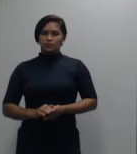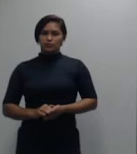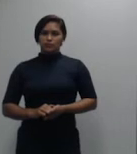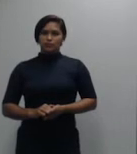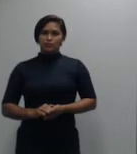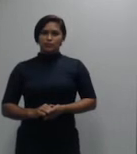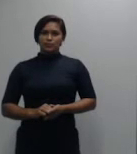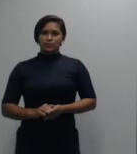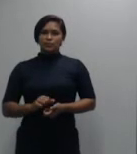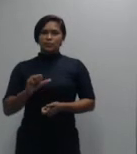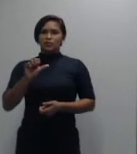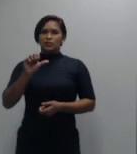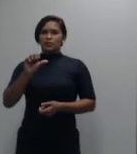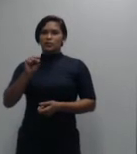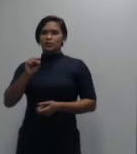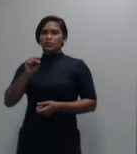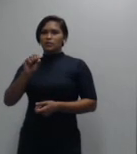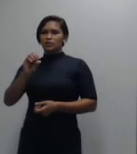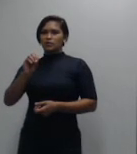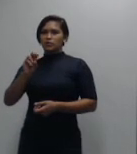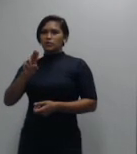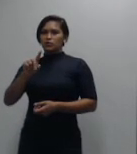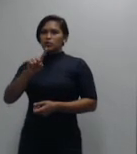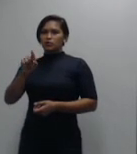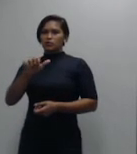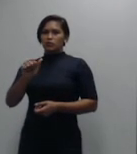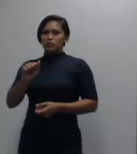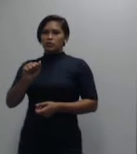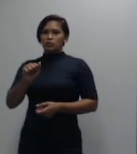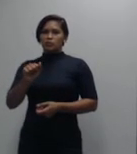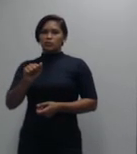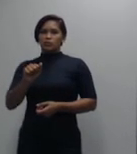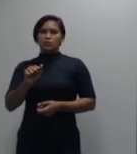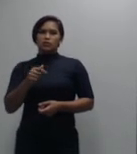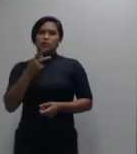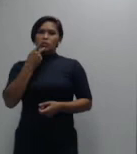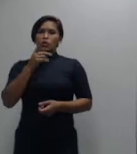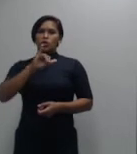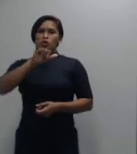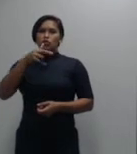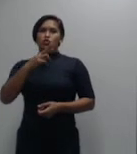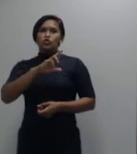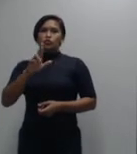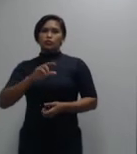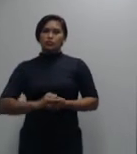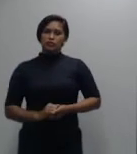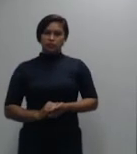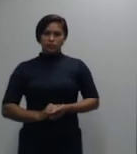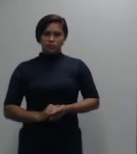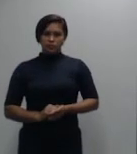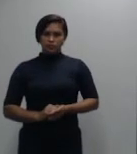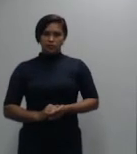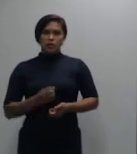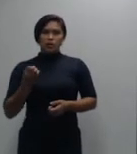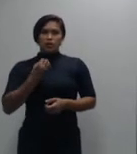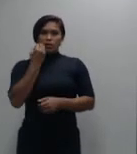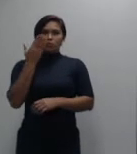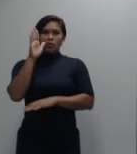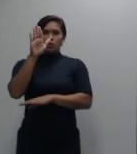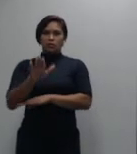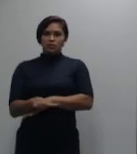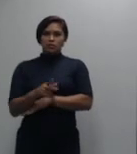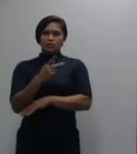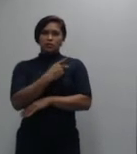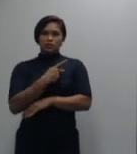Souza Didier Junior com a palavra fredie Souza Didier Junior a palavra muito boa tarde meu presidente